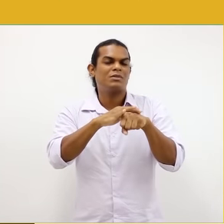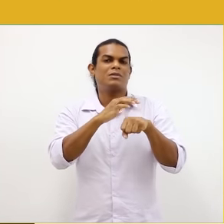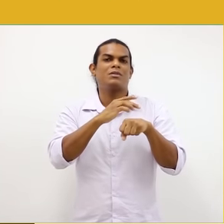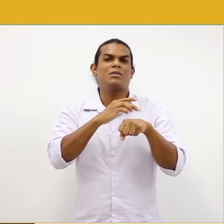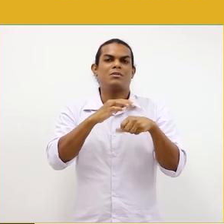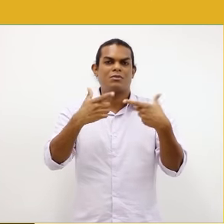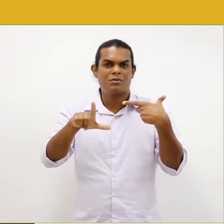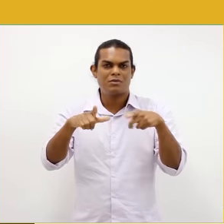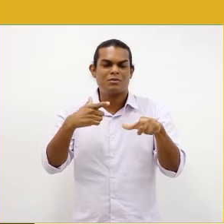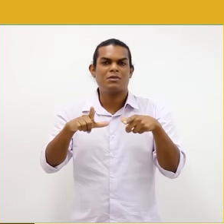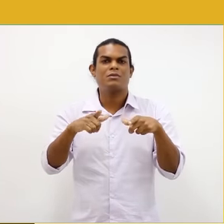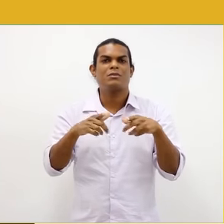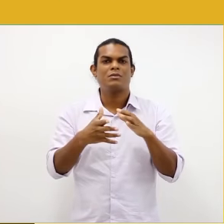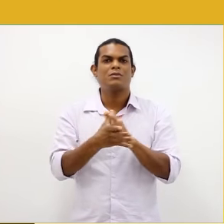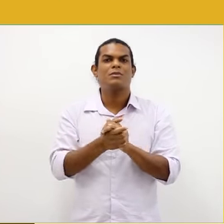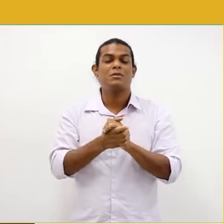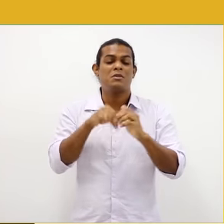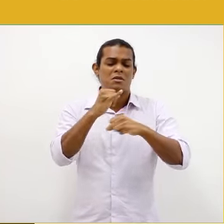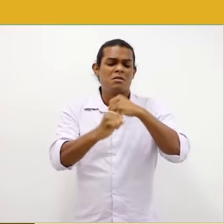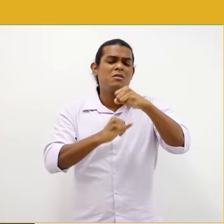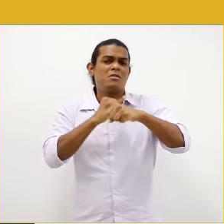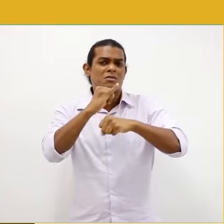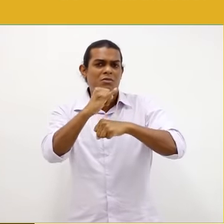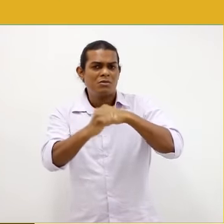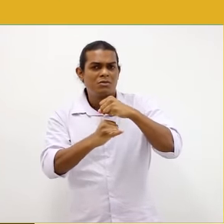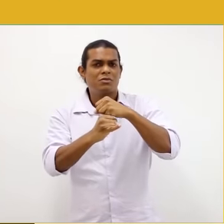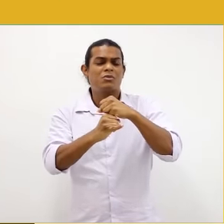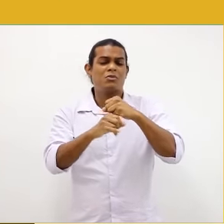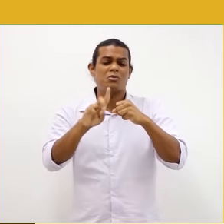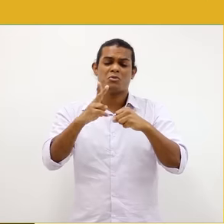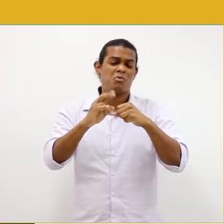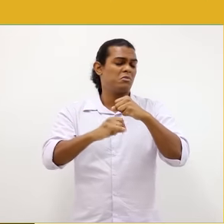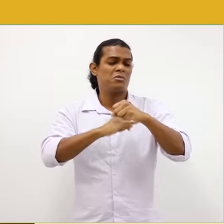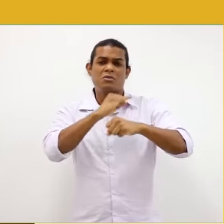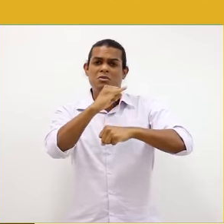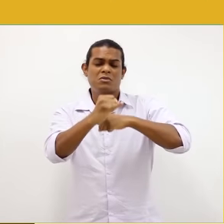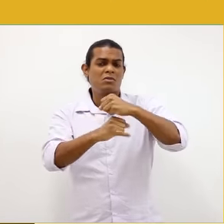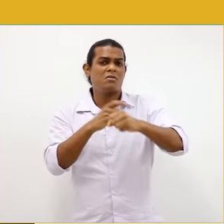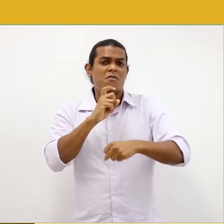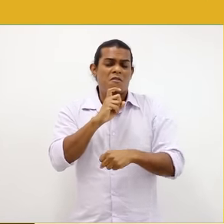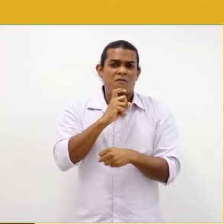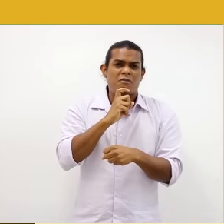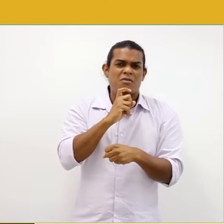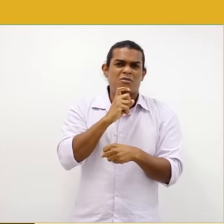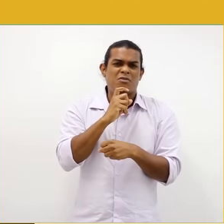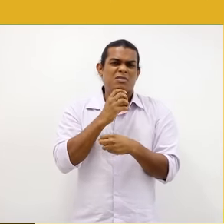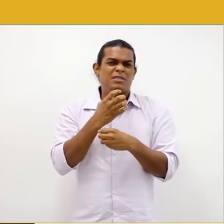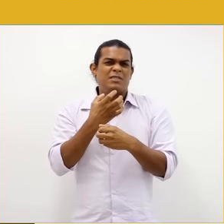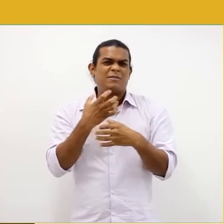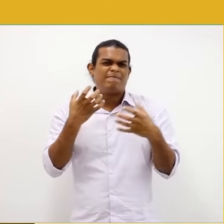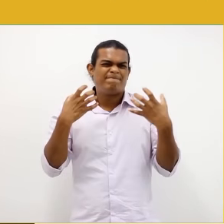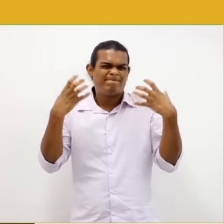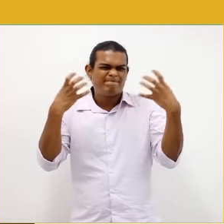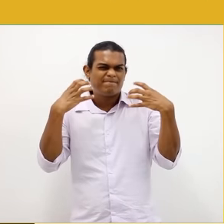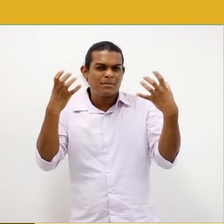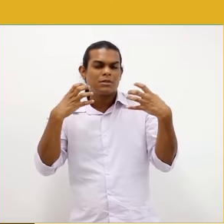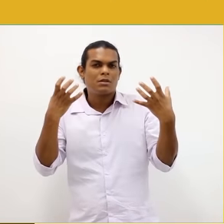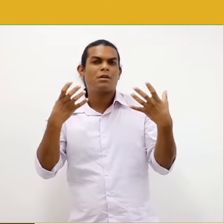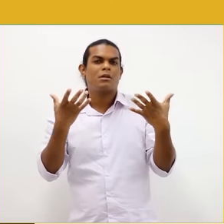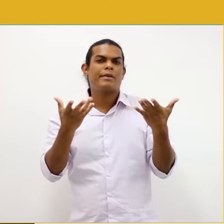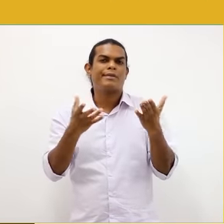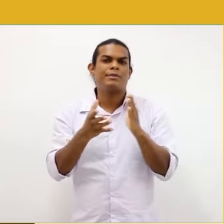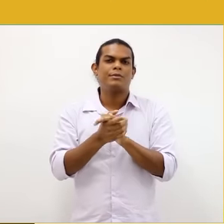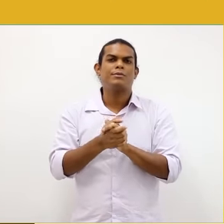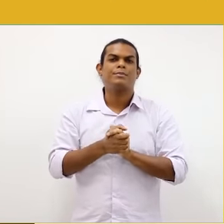radiações ionizantes ou não ionizantes, frio, calor, pressão anormais. Esses são exatamente